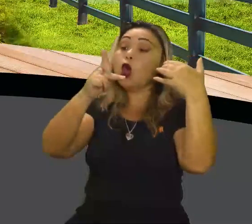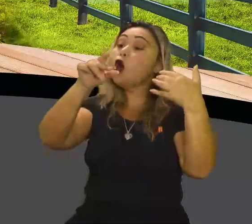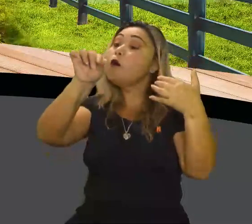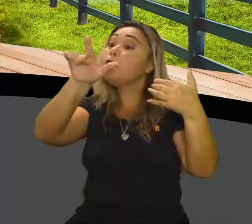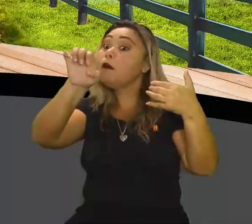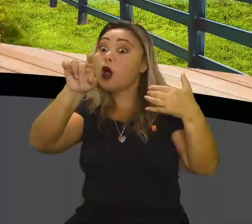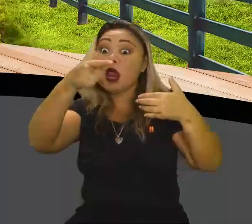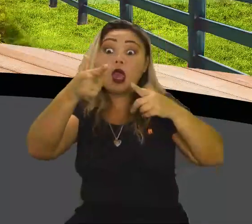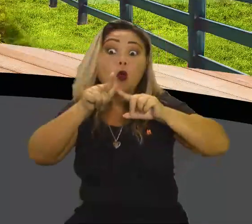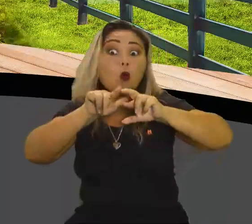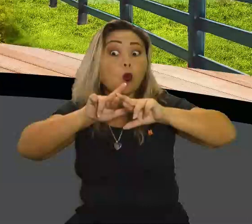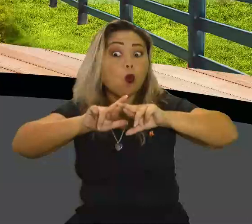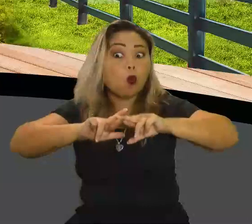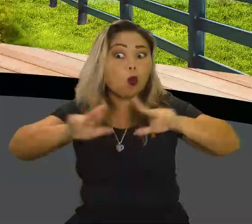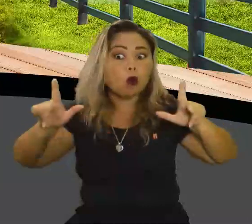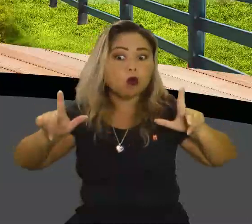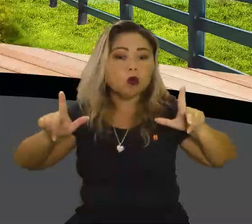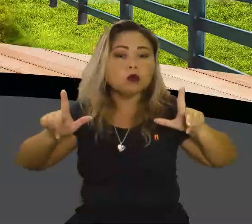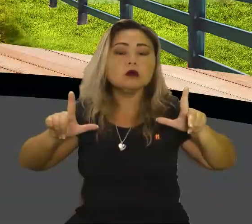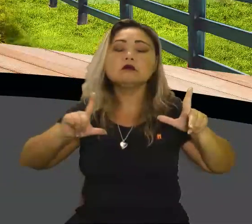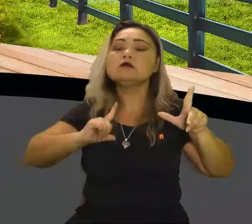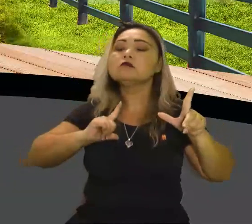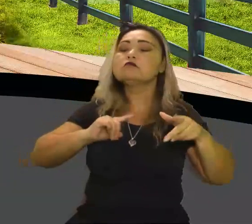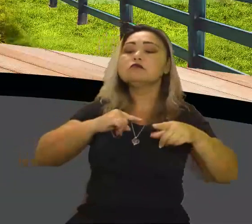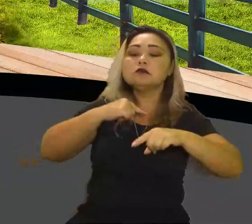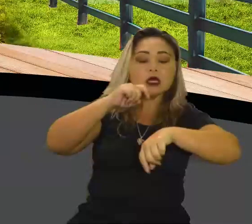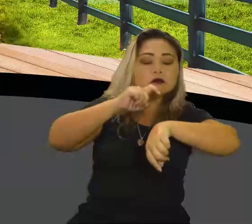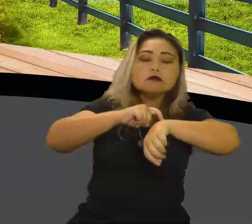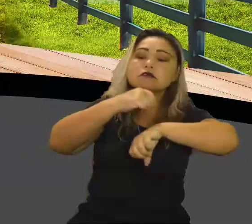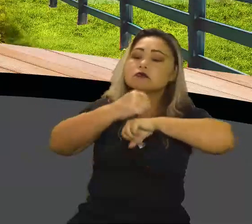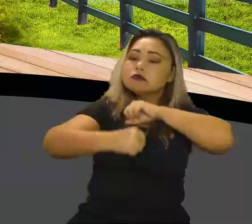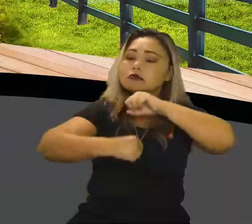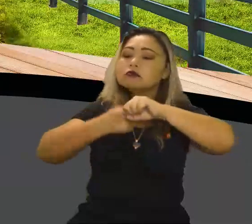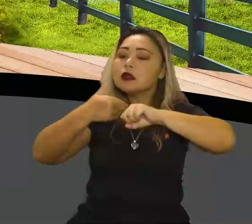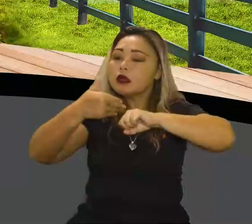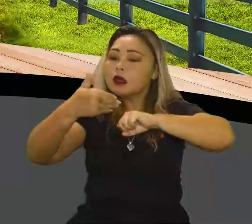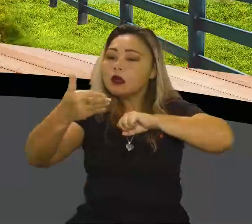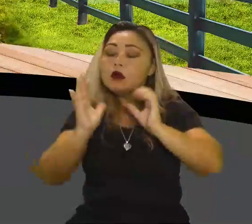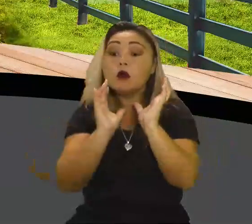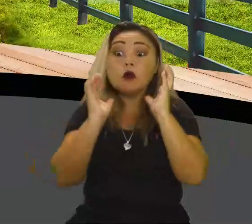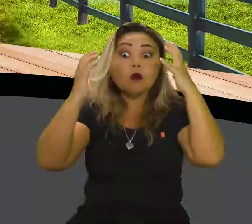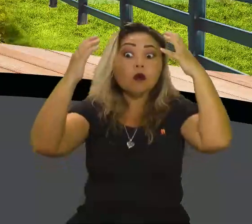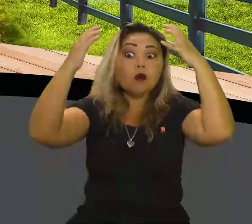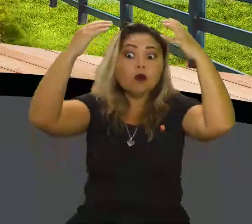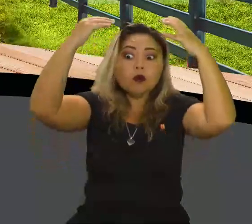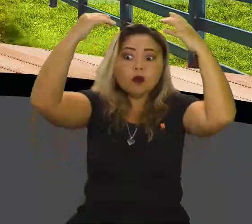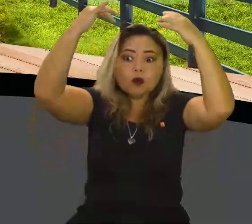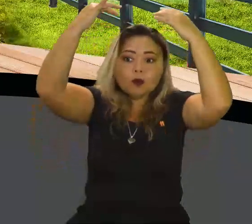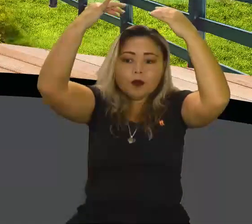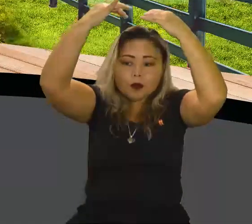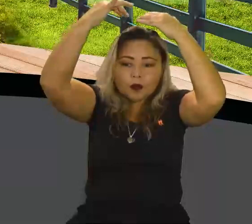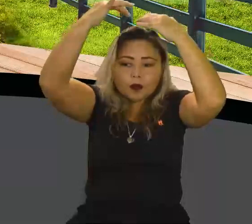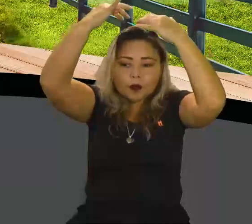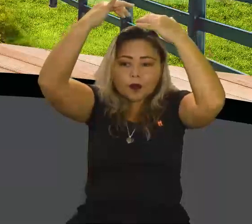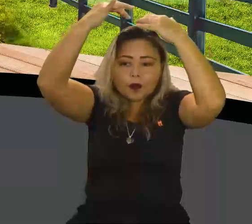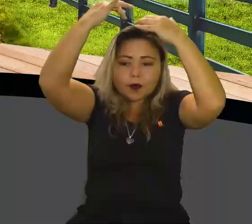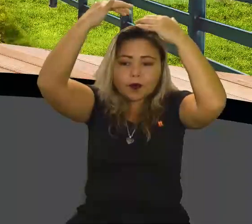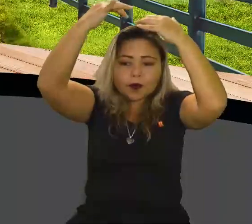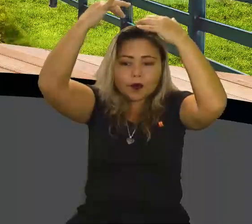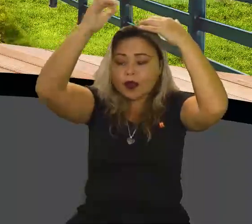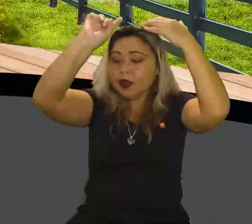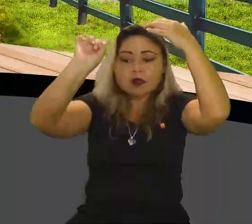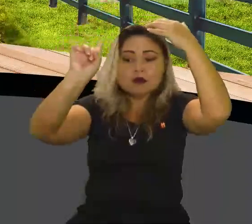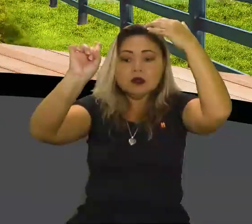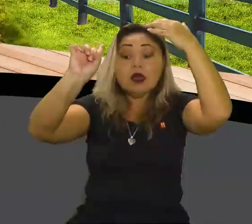é outra. Então, tem estações diferentes que aí a flor não está com pólen maduro para ser coletado, que vai